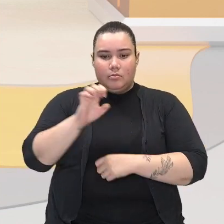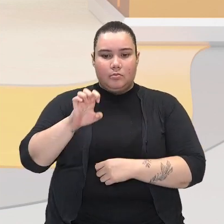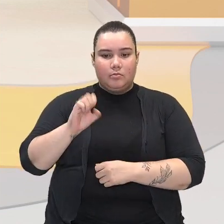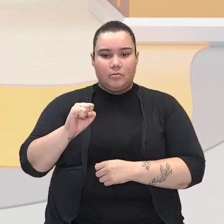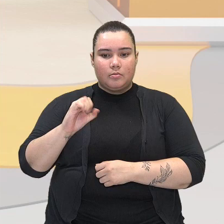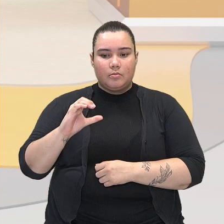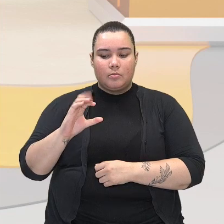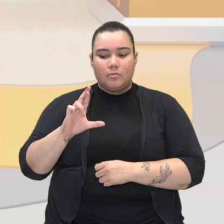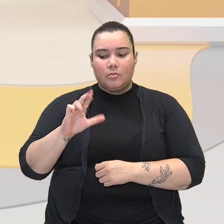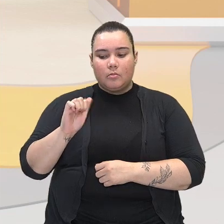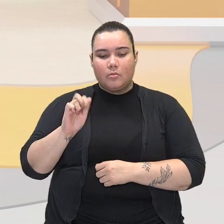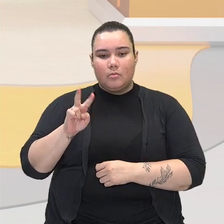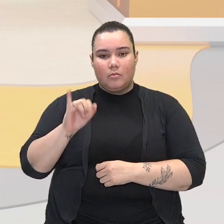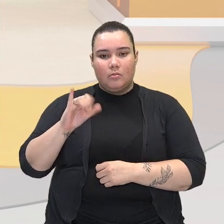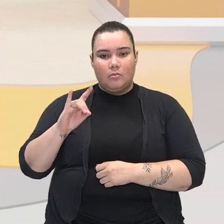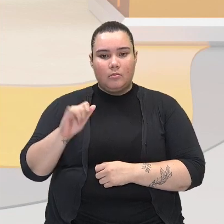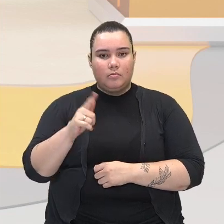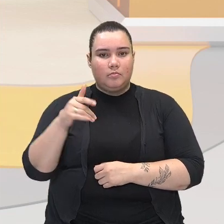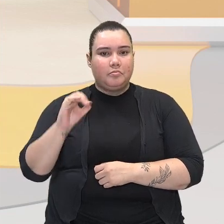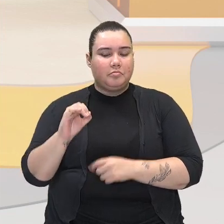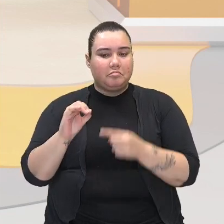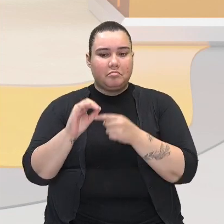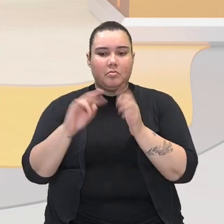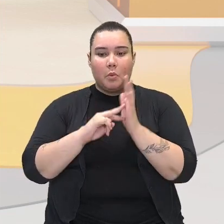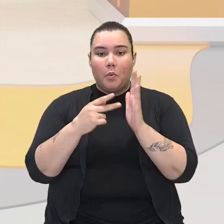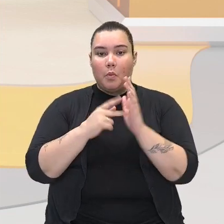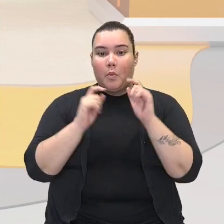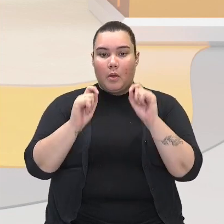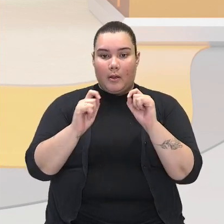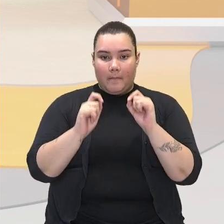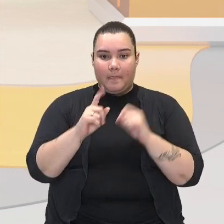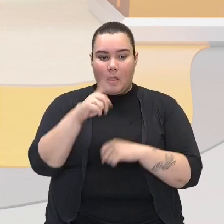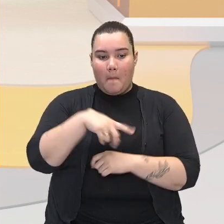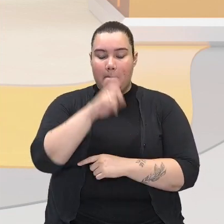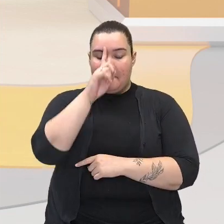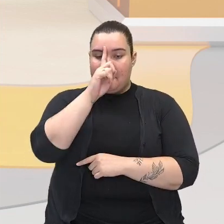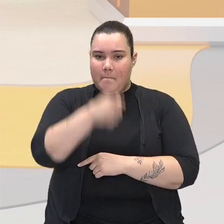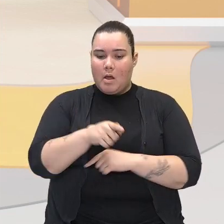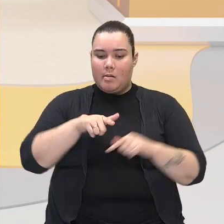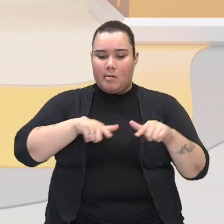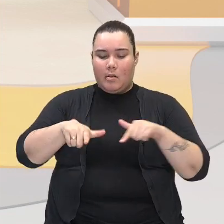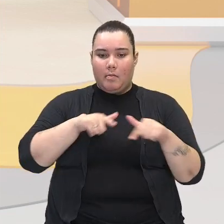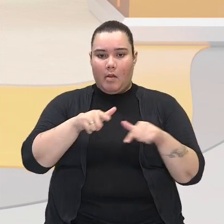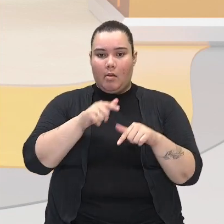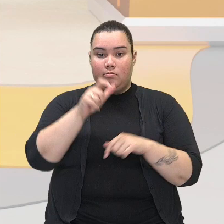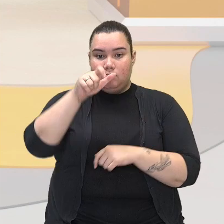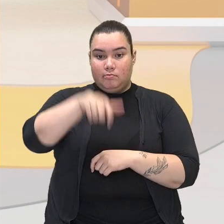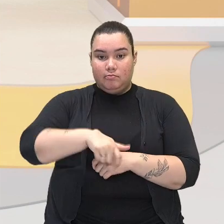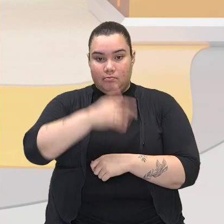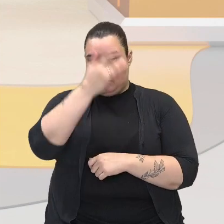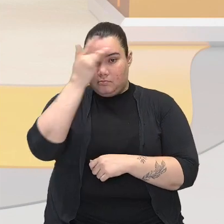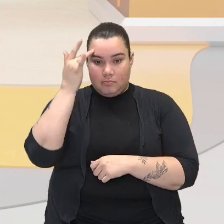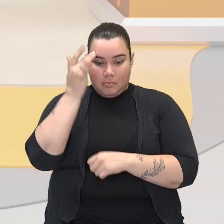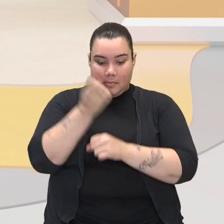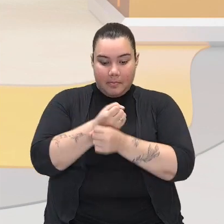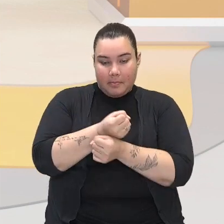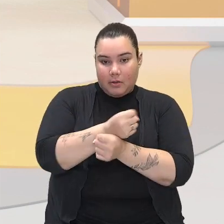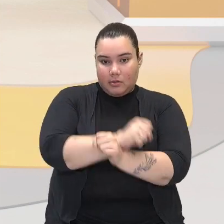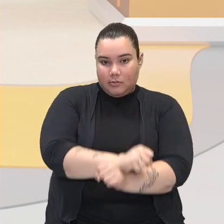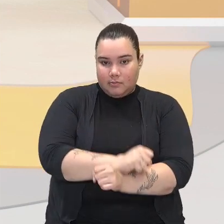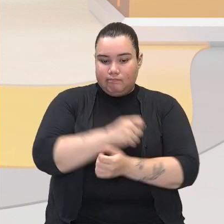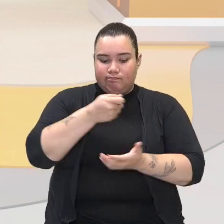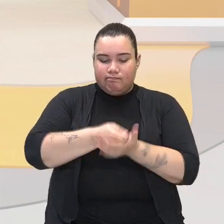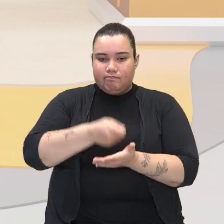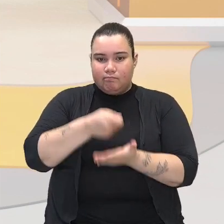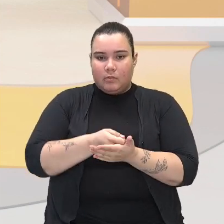de escravidão. Escravidão é um regime de trabalho compulsório em que a pessoa, na condição de escravizado, ela é obrigada